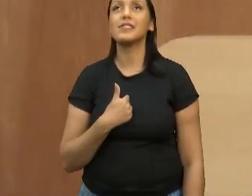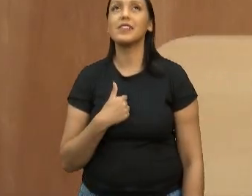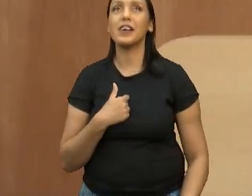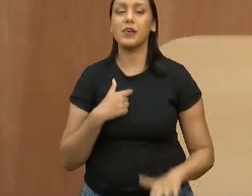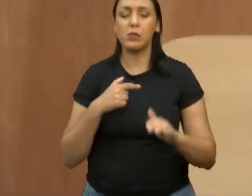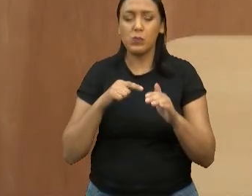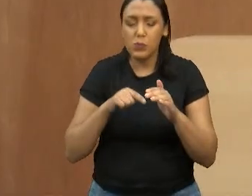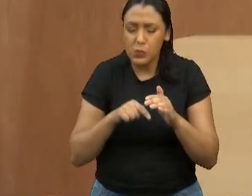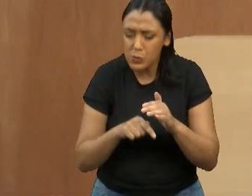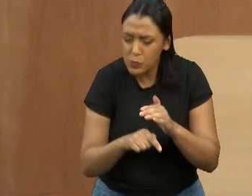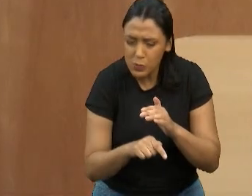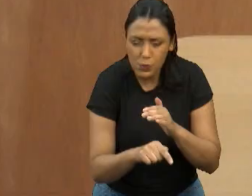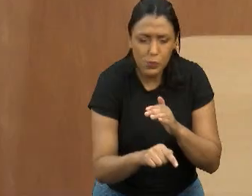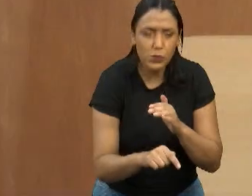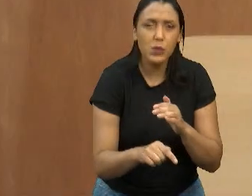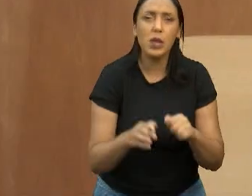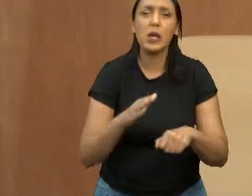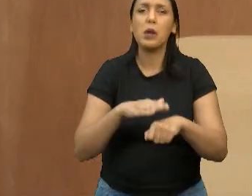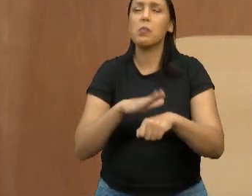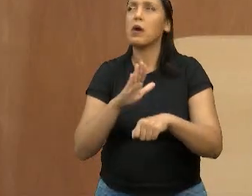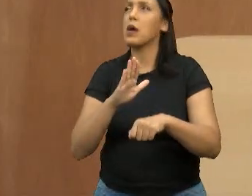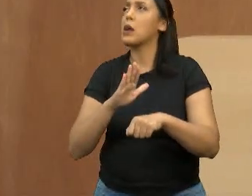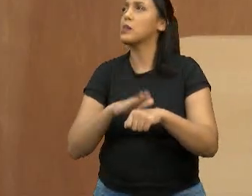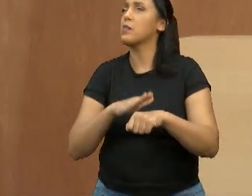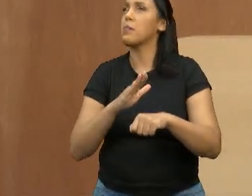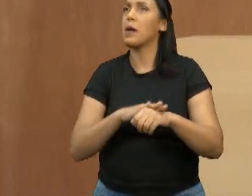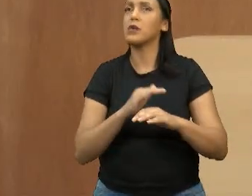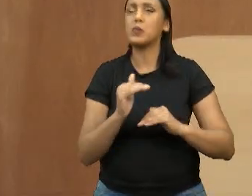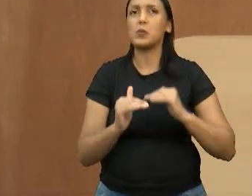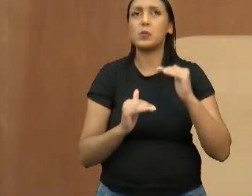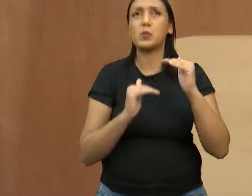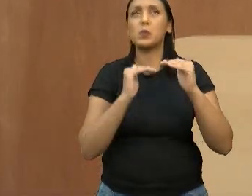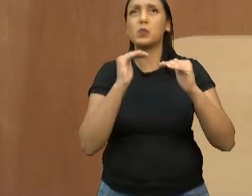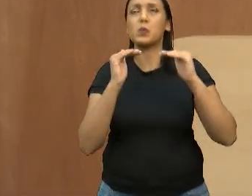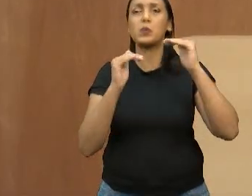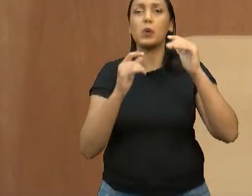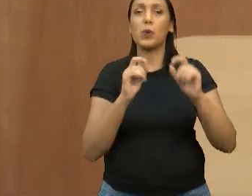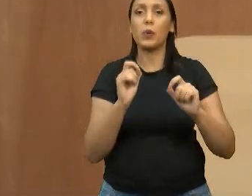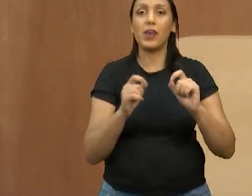a melhorar o meu processo criativo.